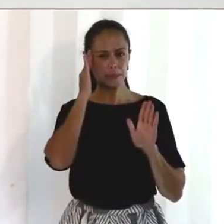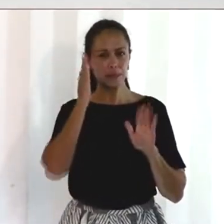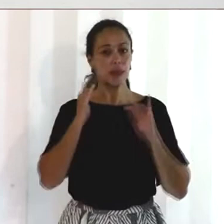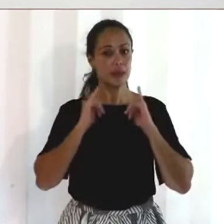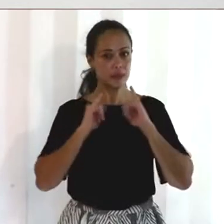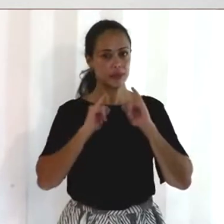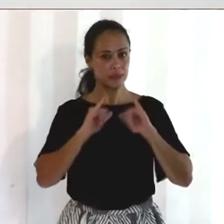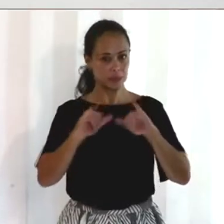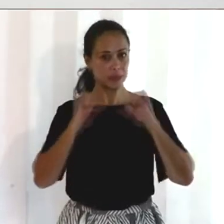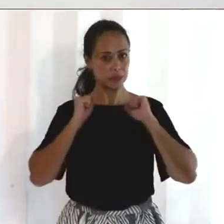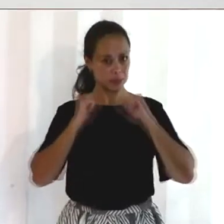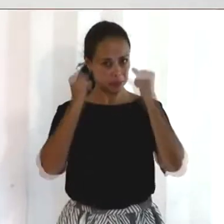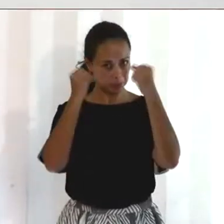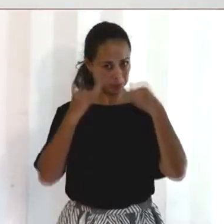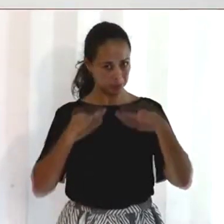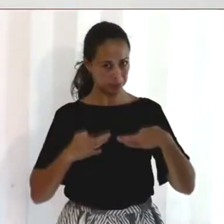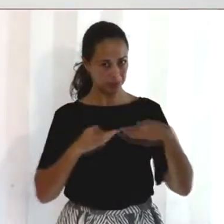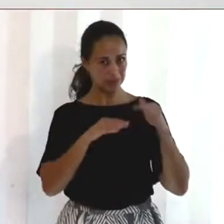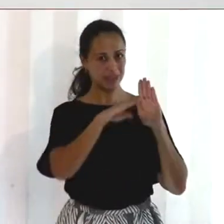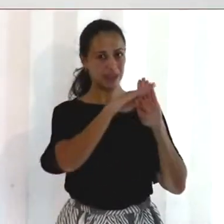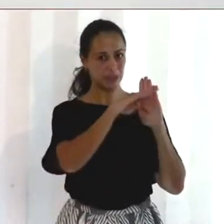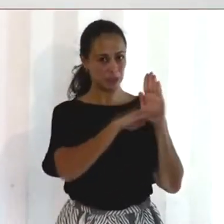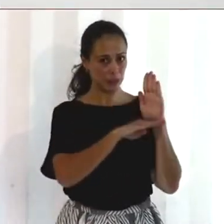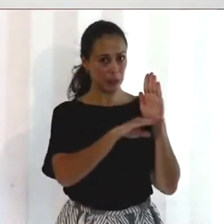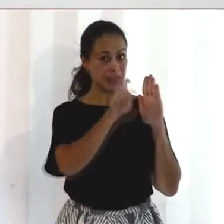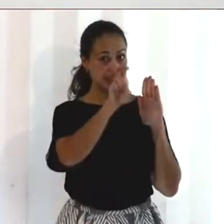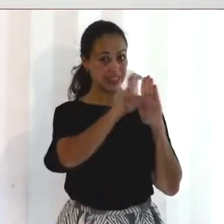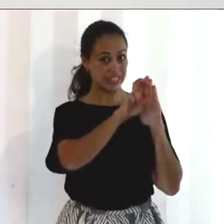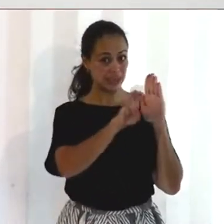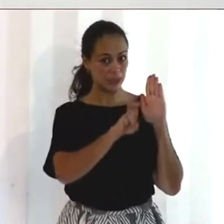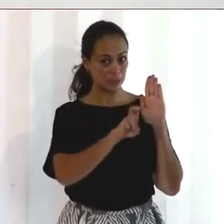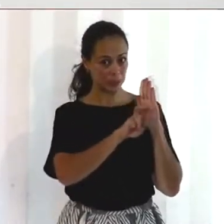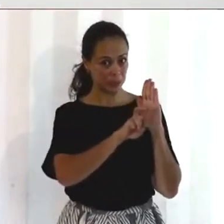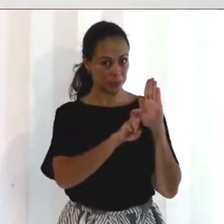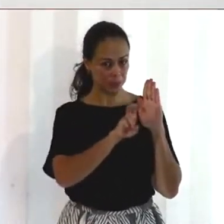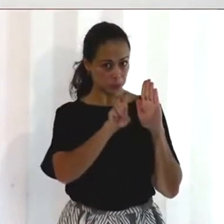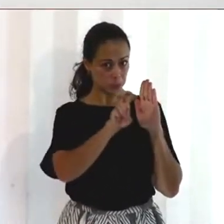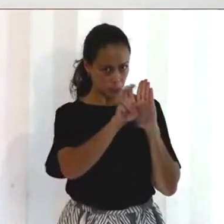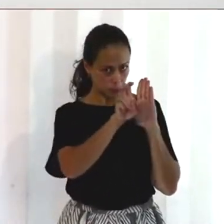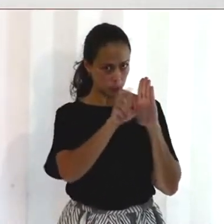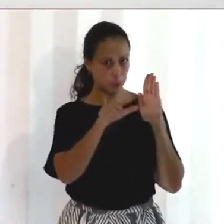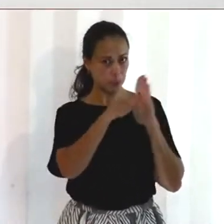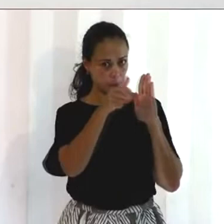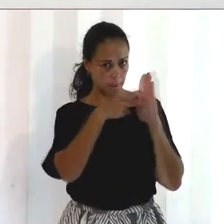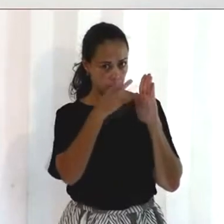5 hipóteses, 5 propostas. Como ser bem-aventurado,